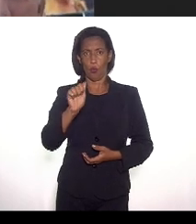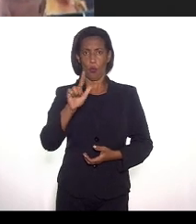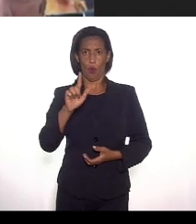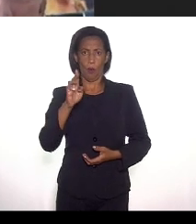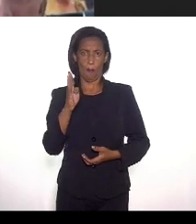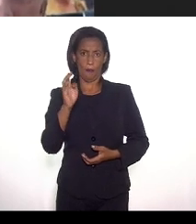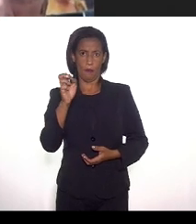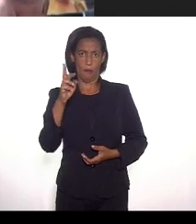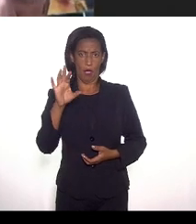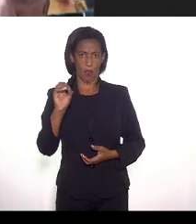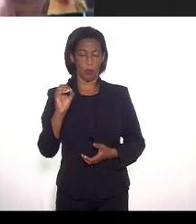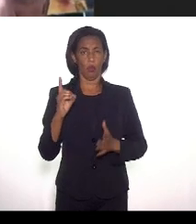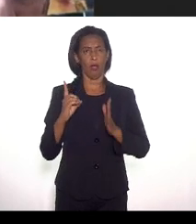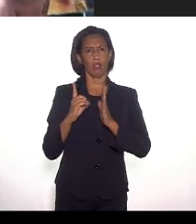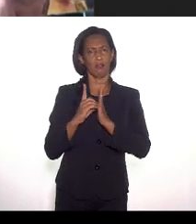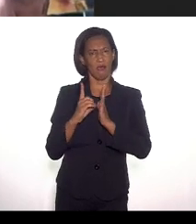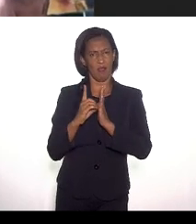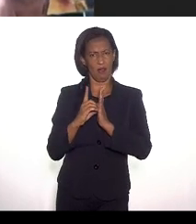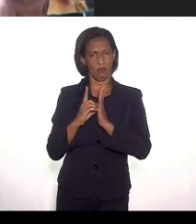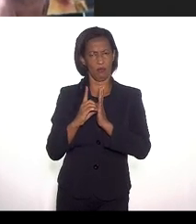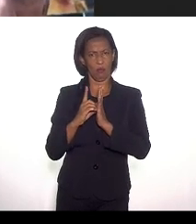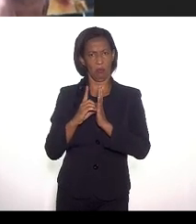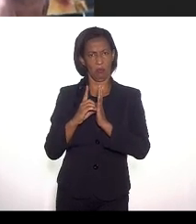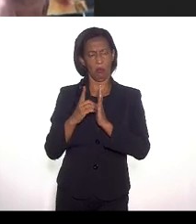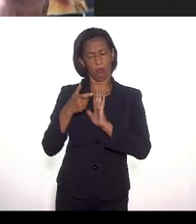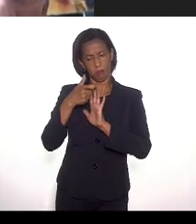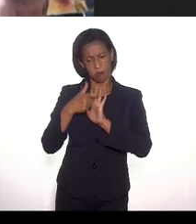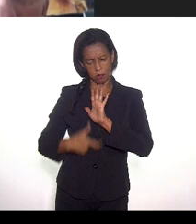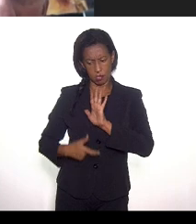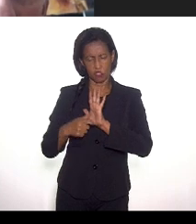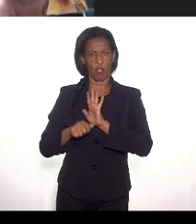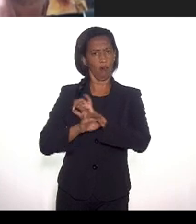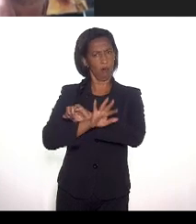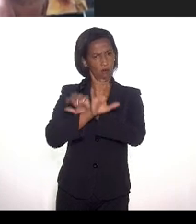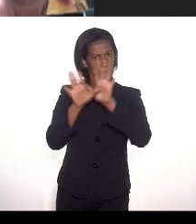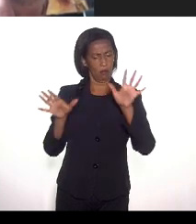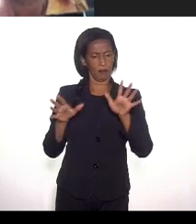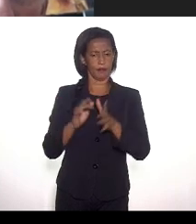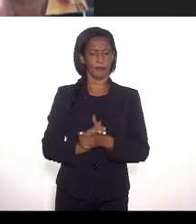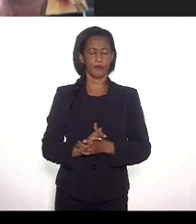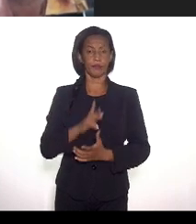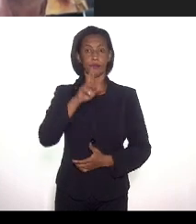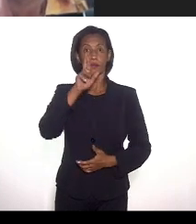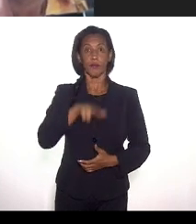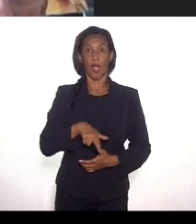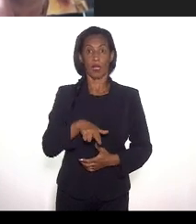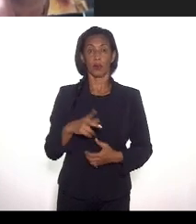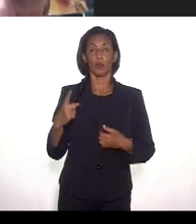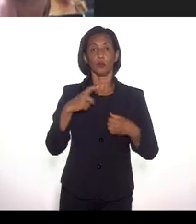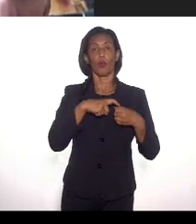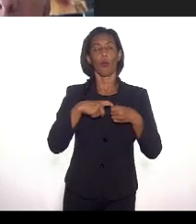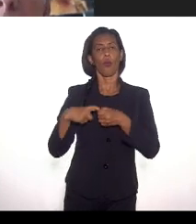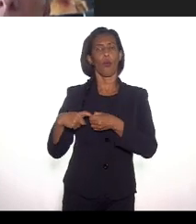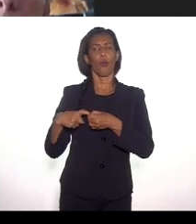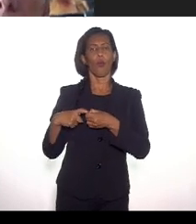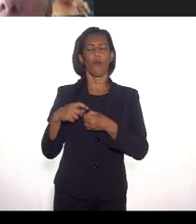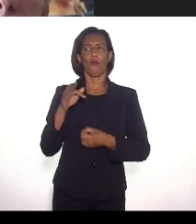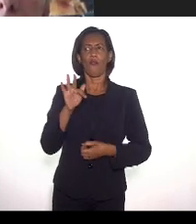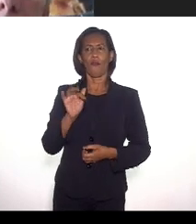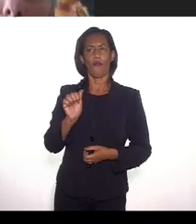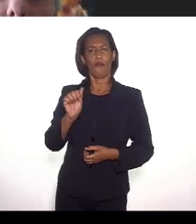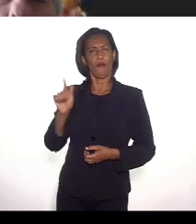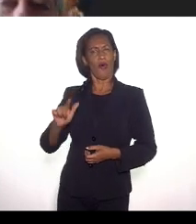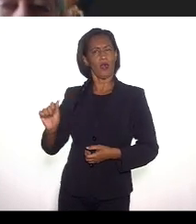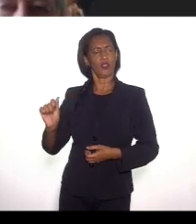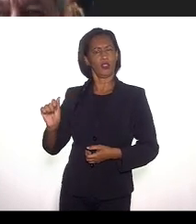O decreto em questão, ele foi muito claro, em razão do convênio Confaz,